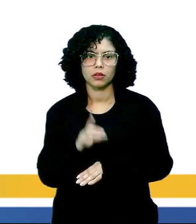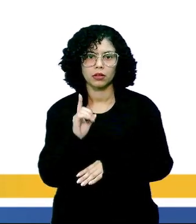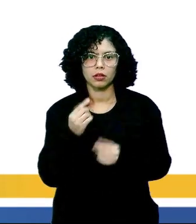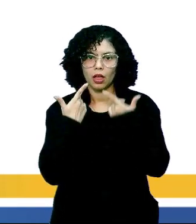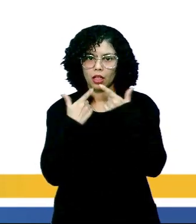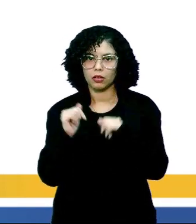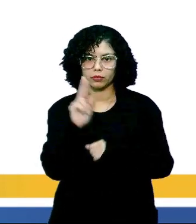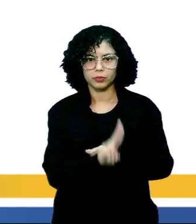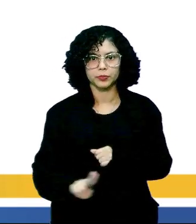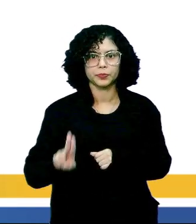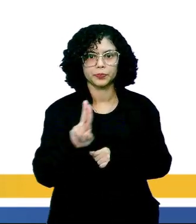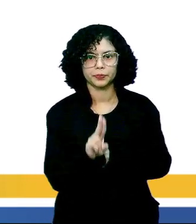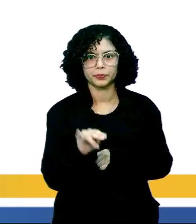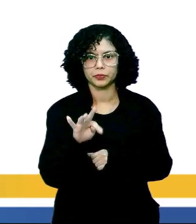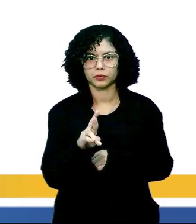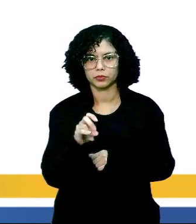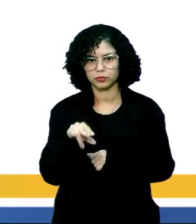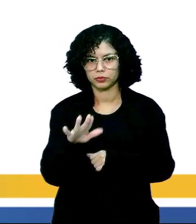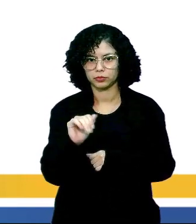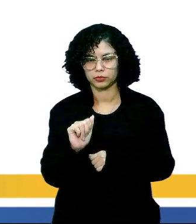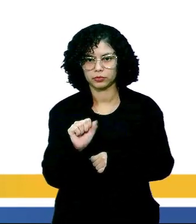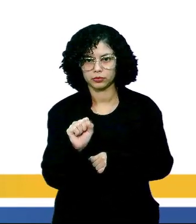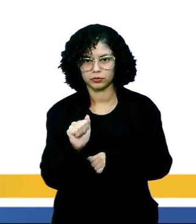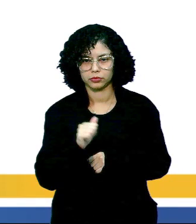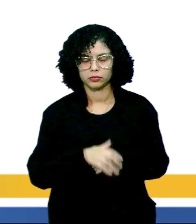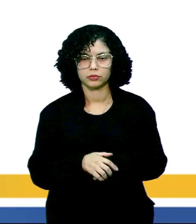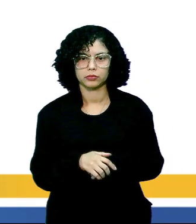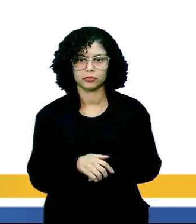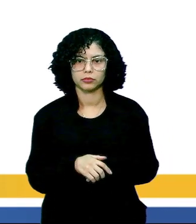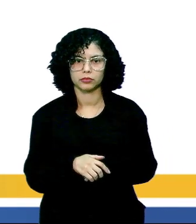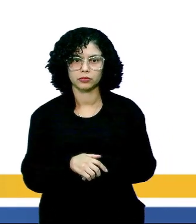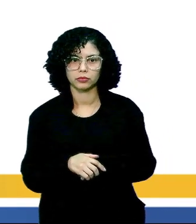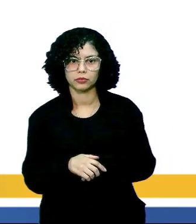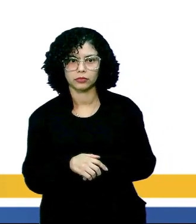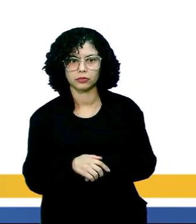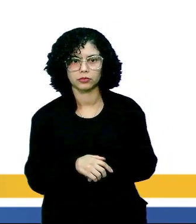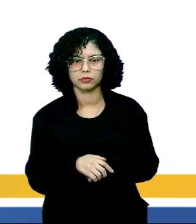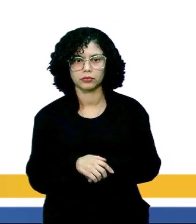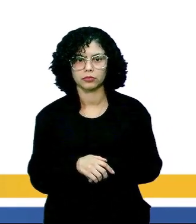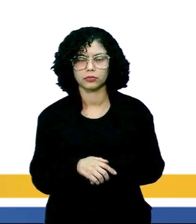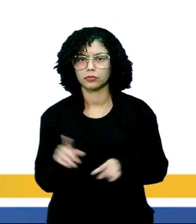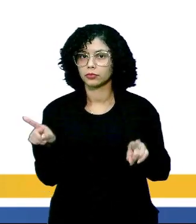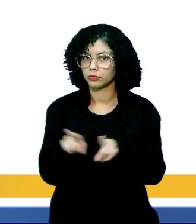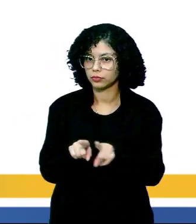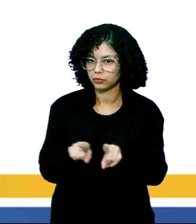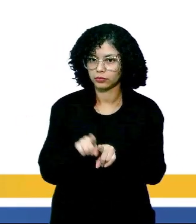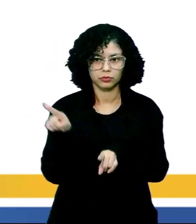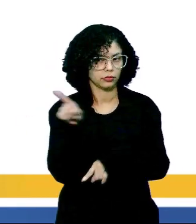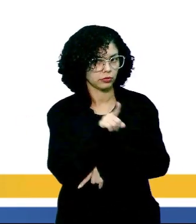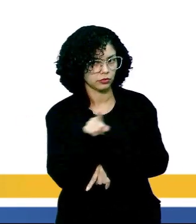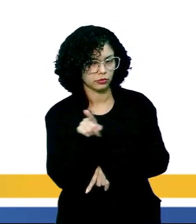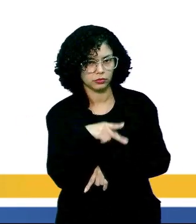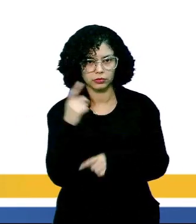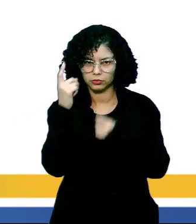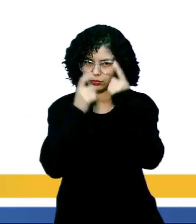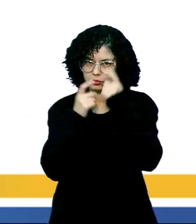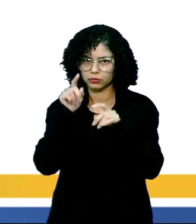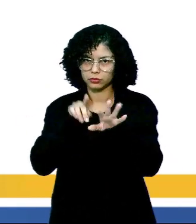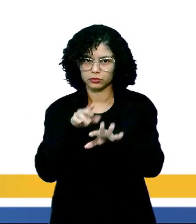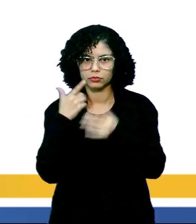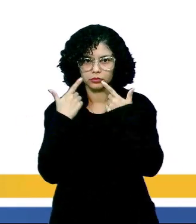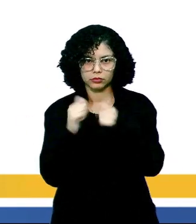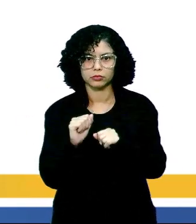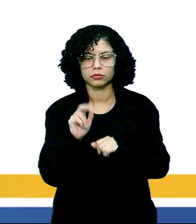Na letra D, linguagem utilizada pelos internautas. Ele também não está preocupado com